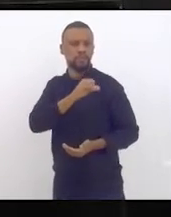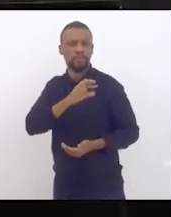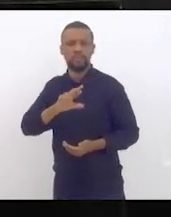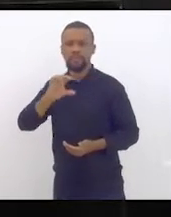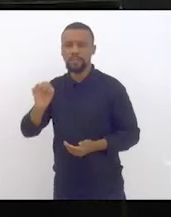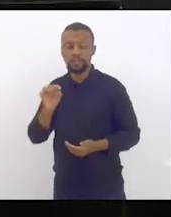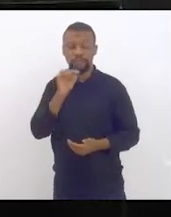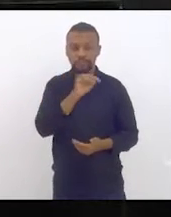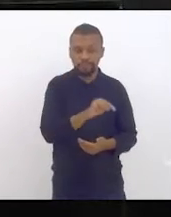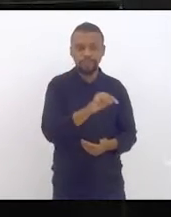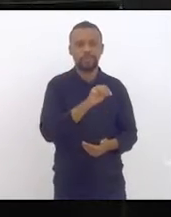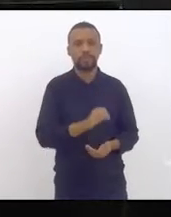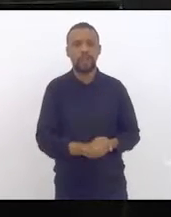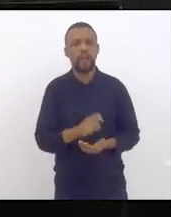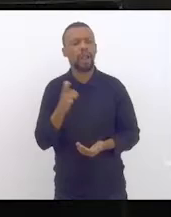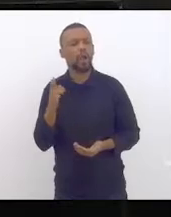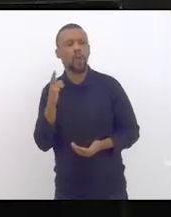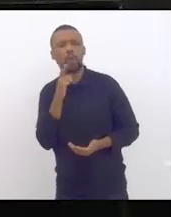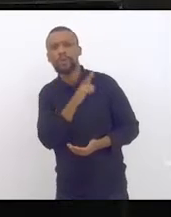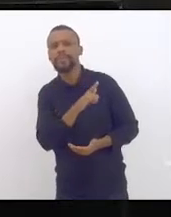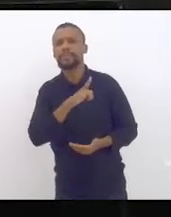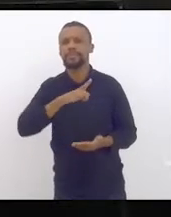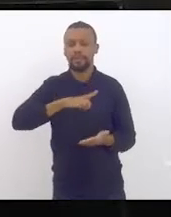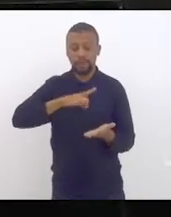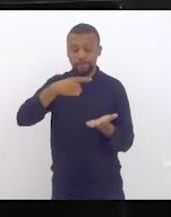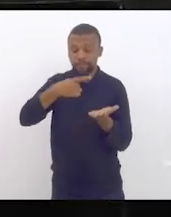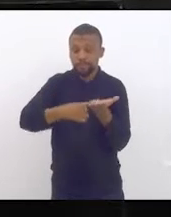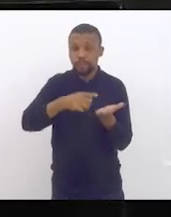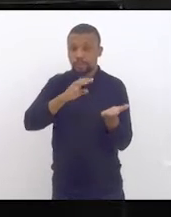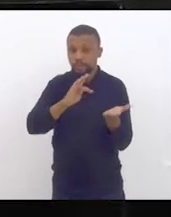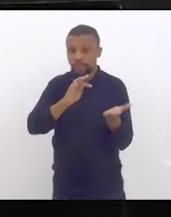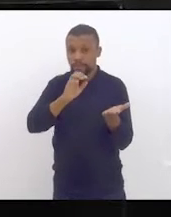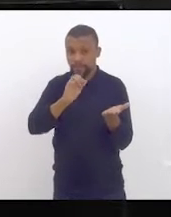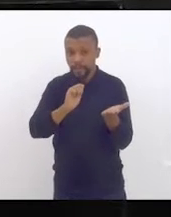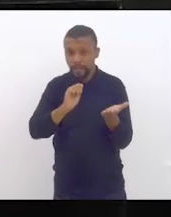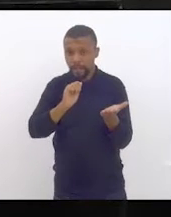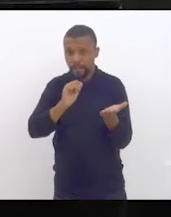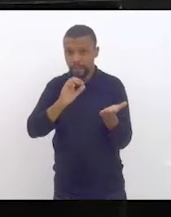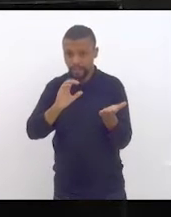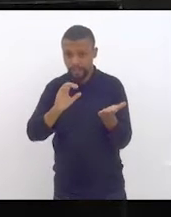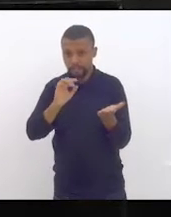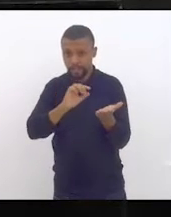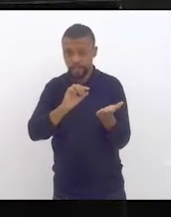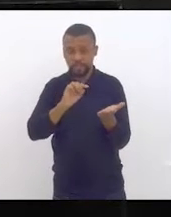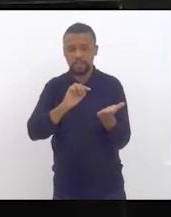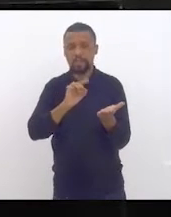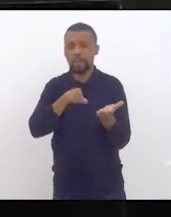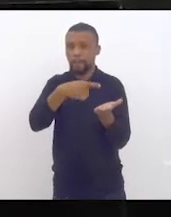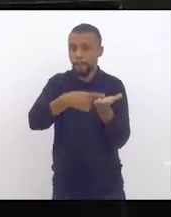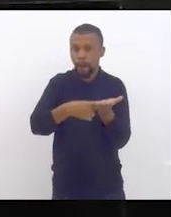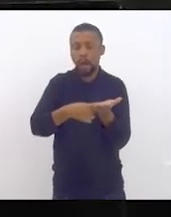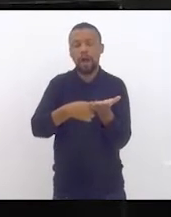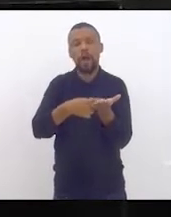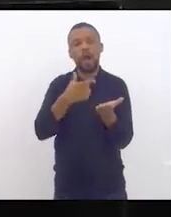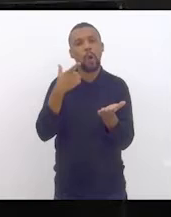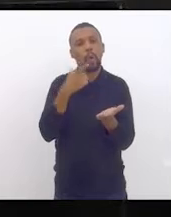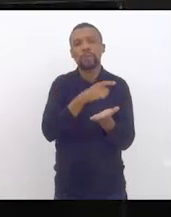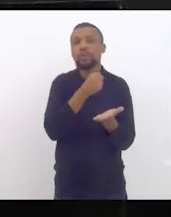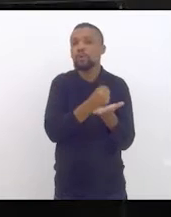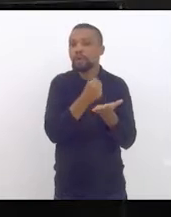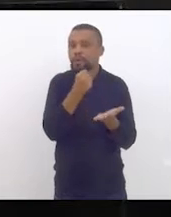prefeitura adquiriu através de termo de cooperação técnica 2920 novas